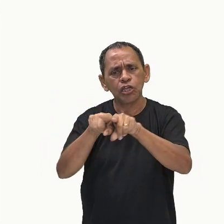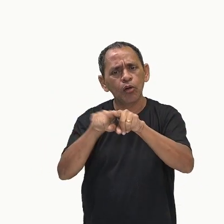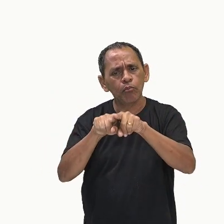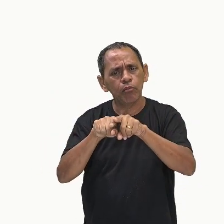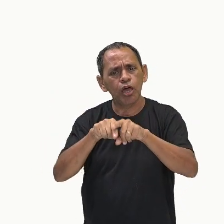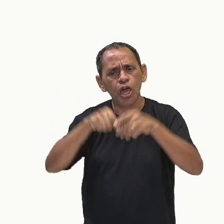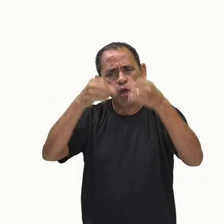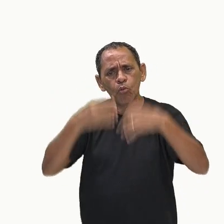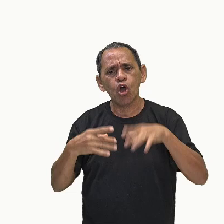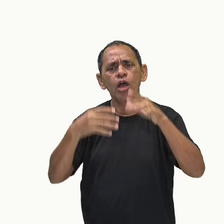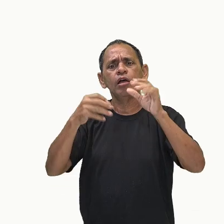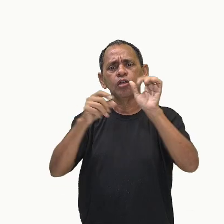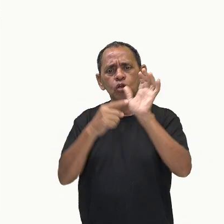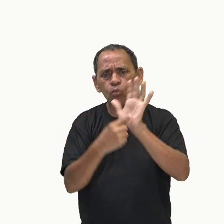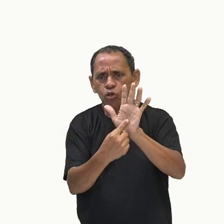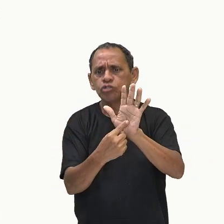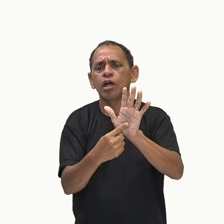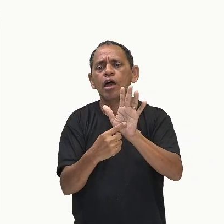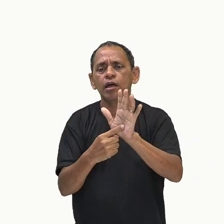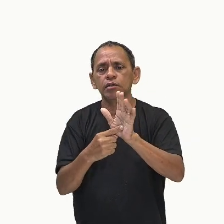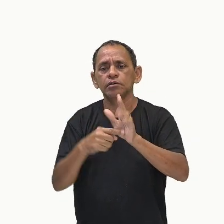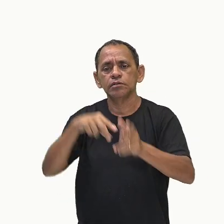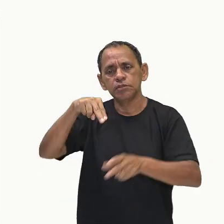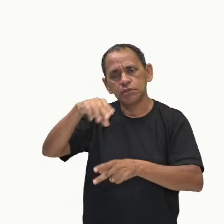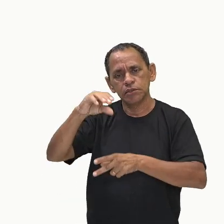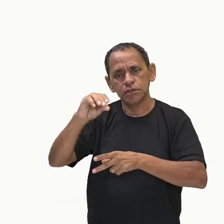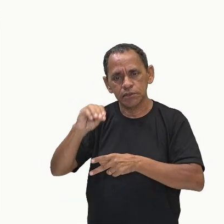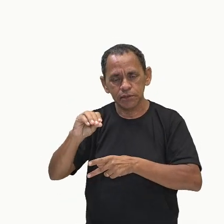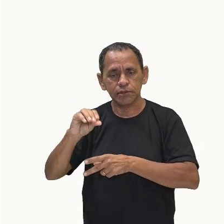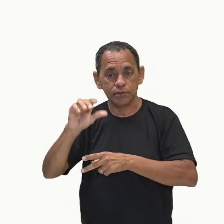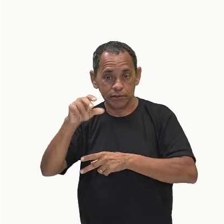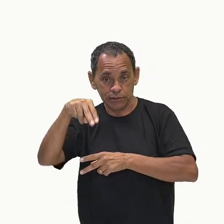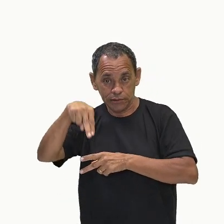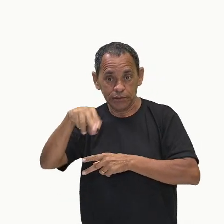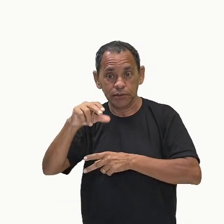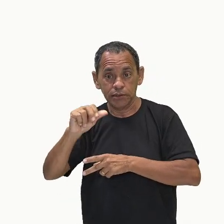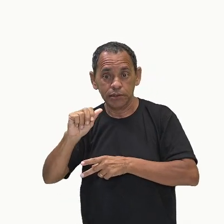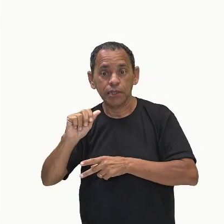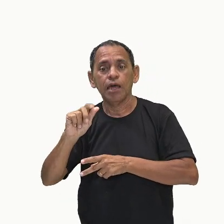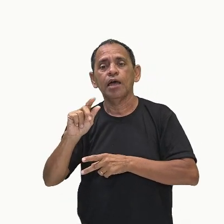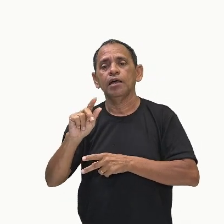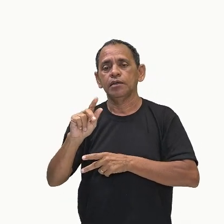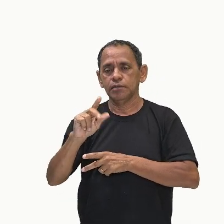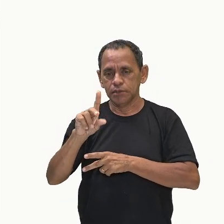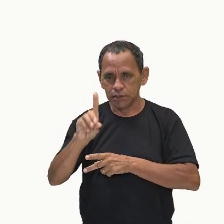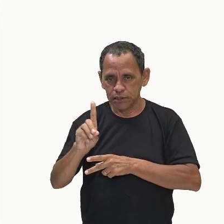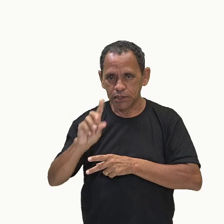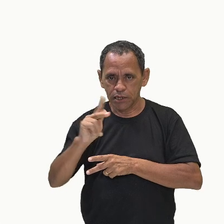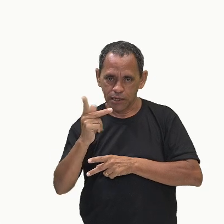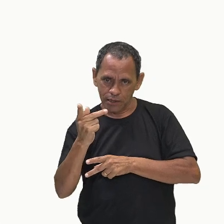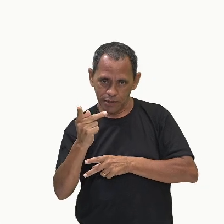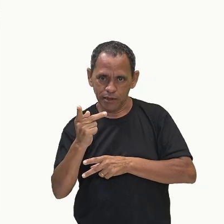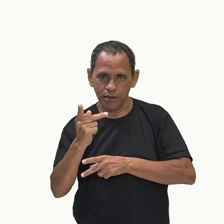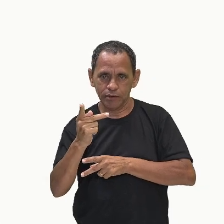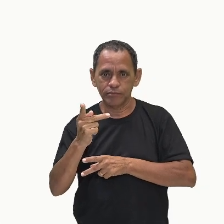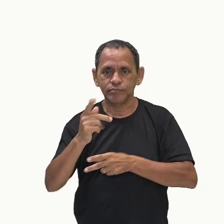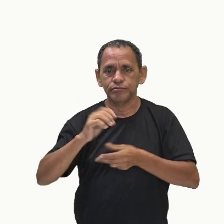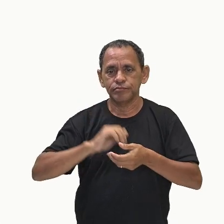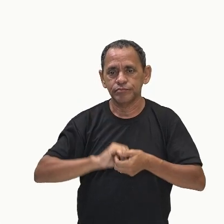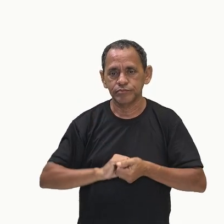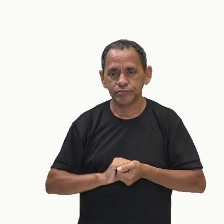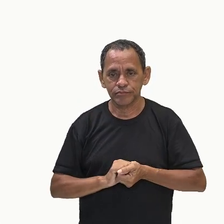como NADPH, para facilitar aqui a nossa linguagem e acelerar aqui o nosso processo. Que